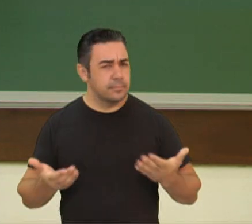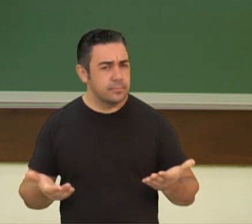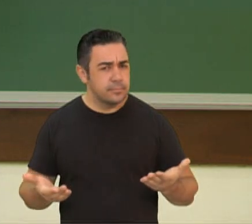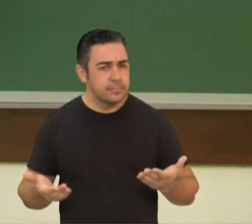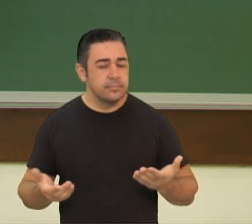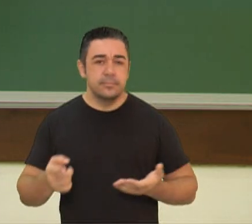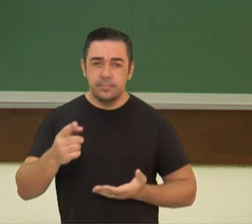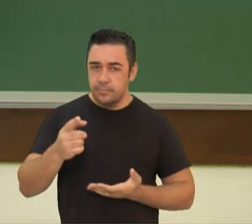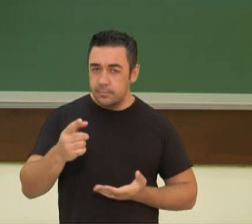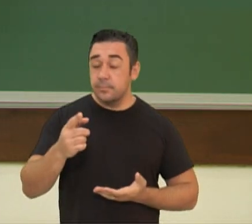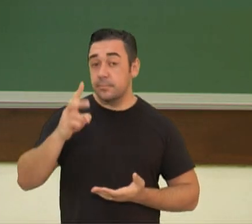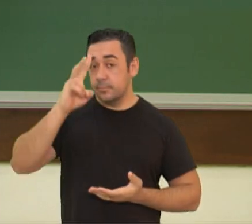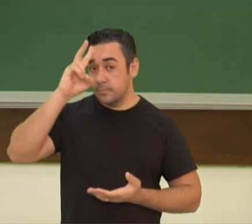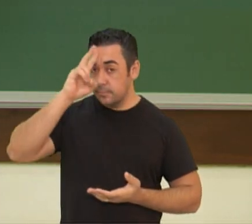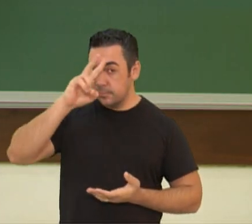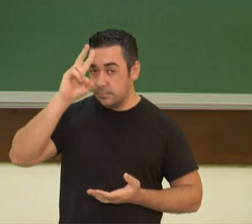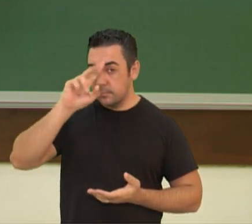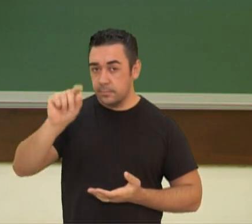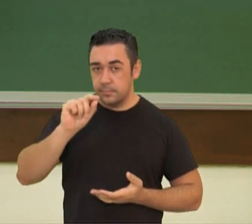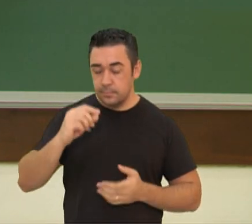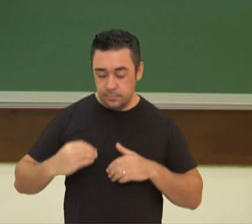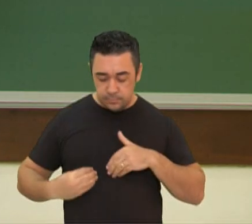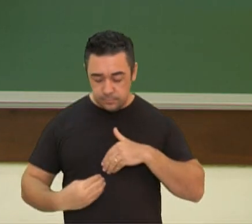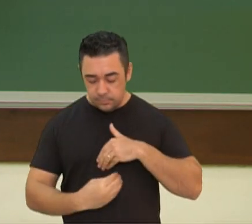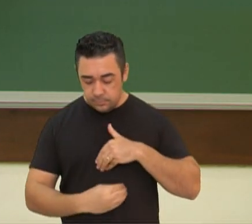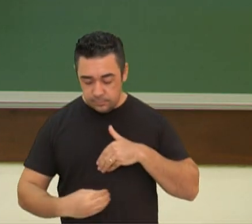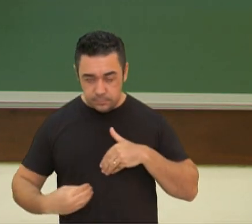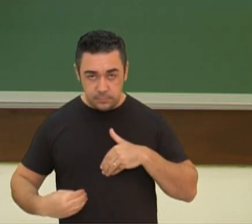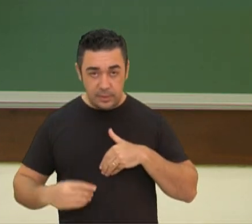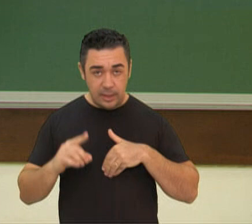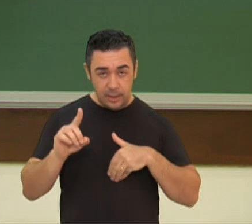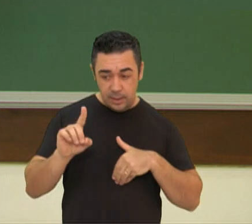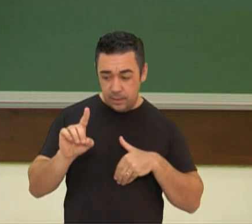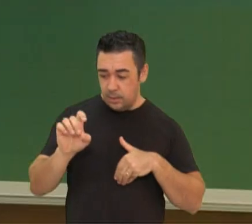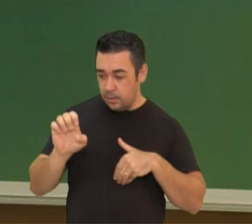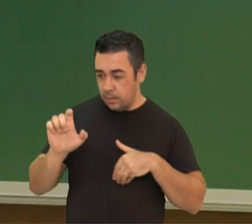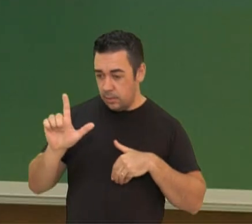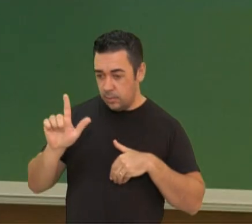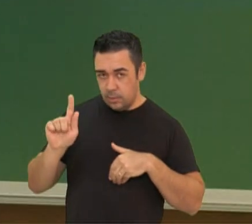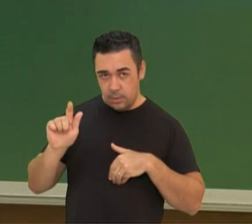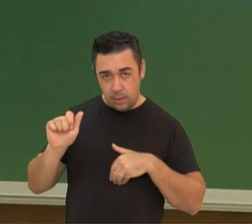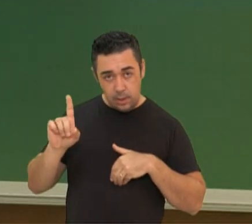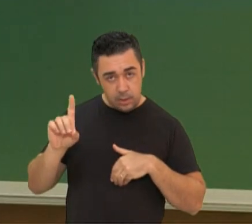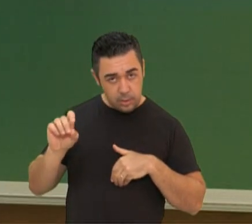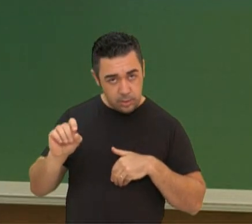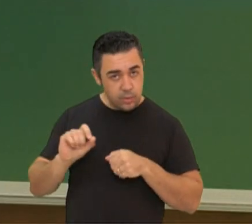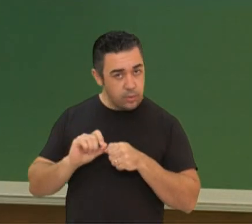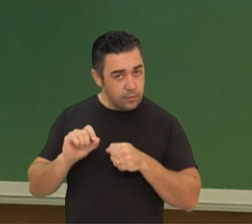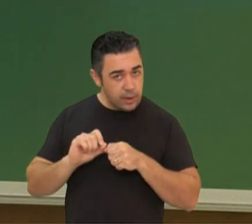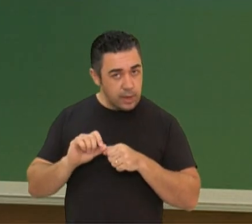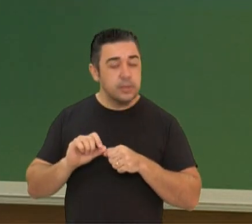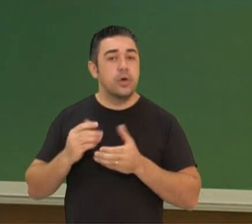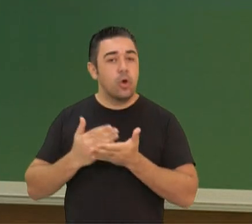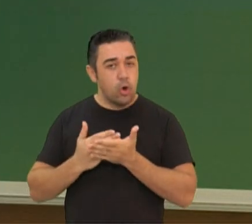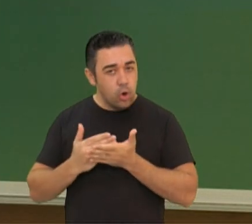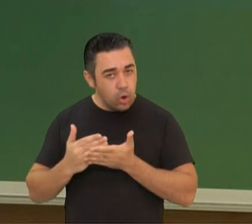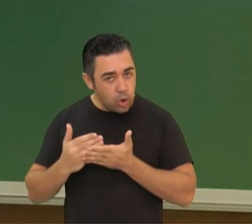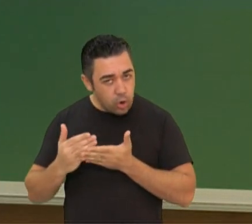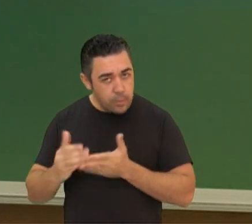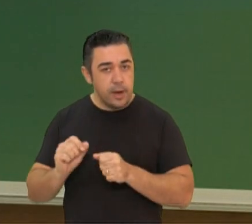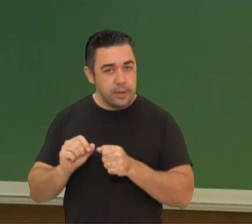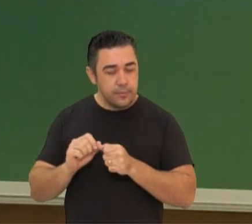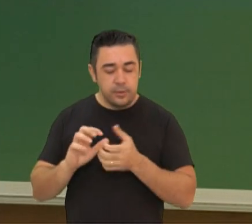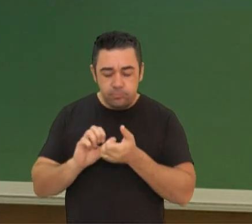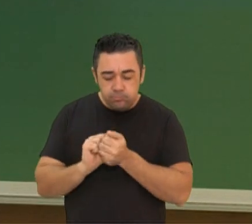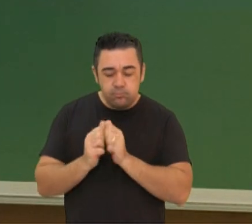Então, lembrando que no intestino delgado acontece a formação das fezes, né? A